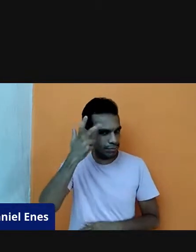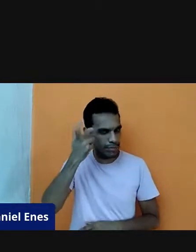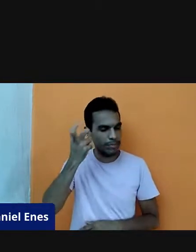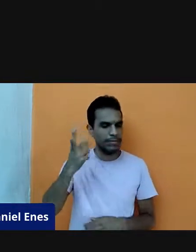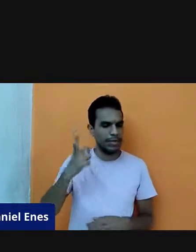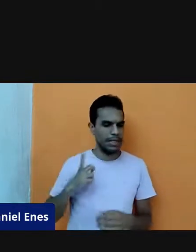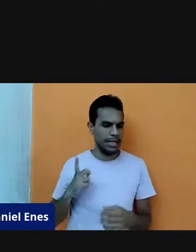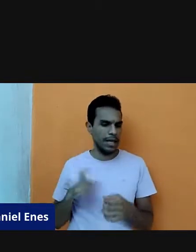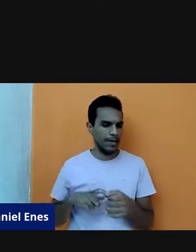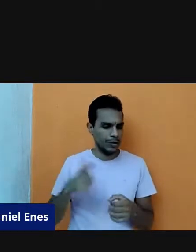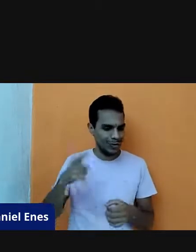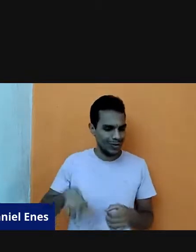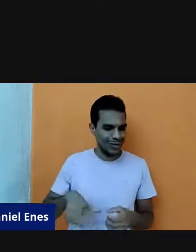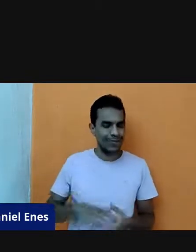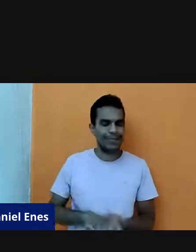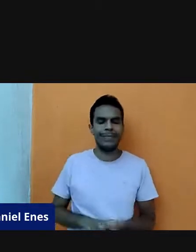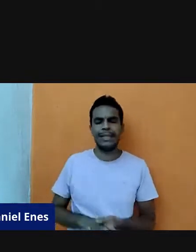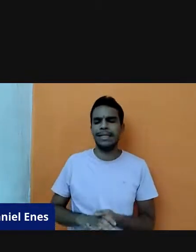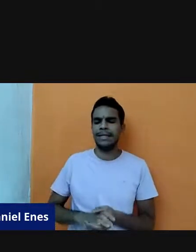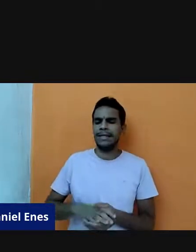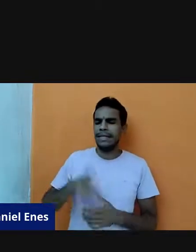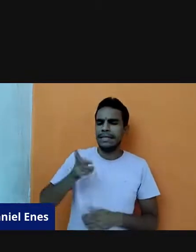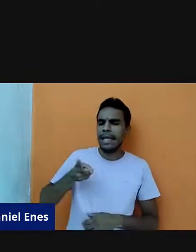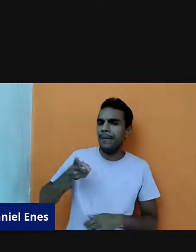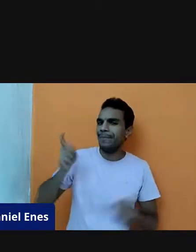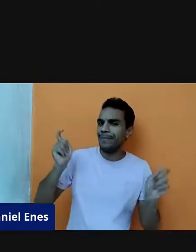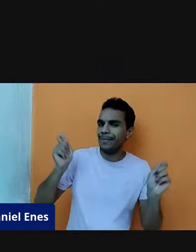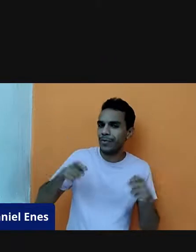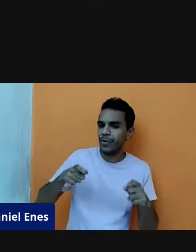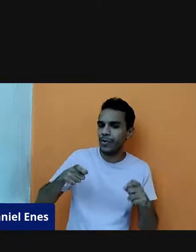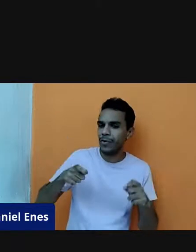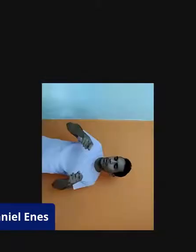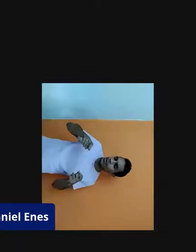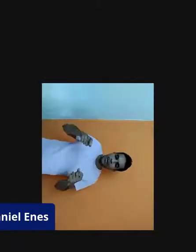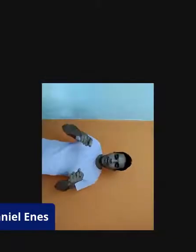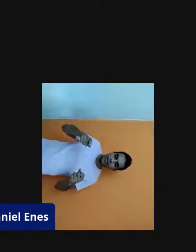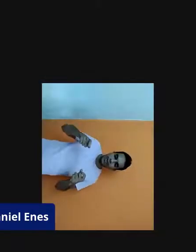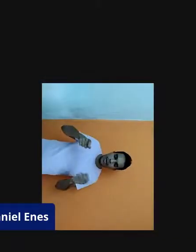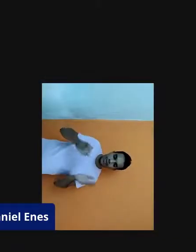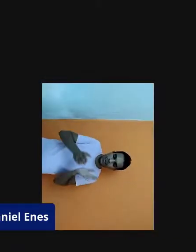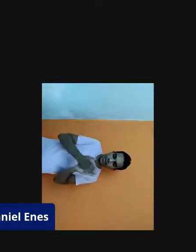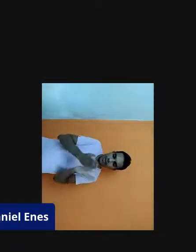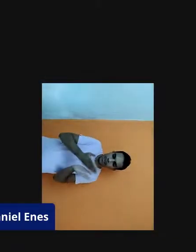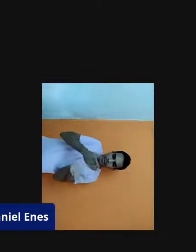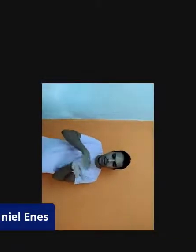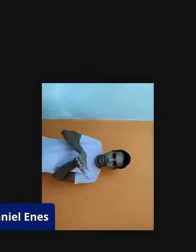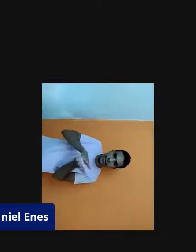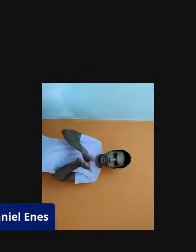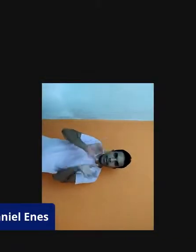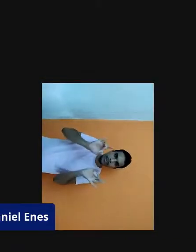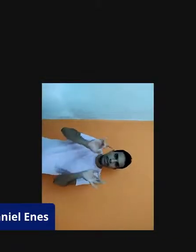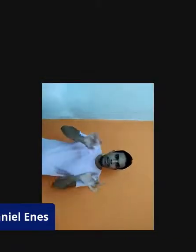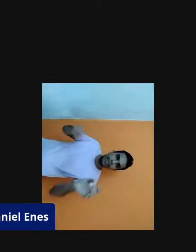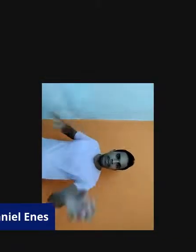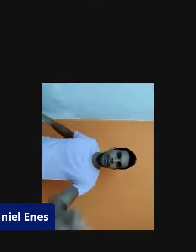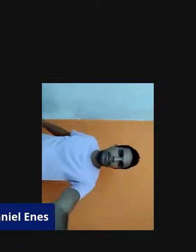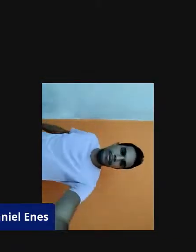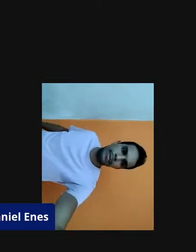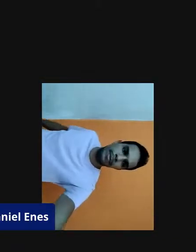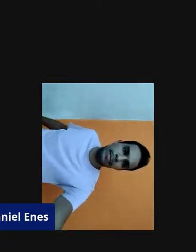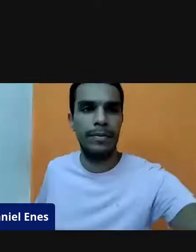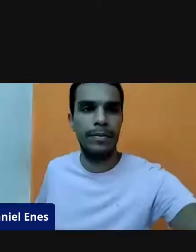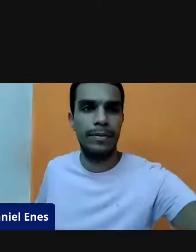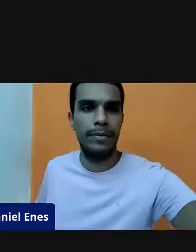Sempre que é possível, nós fazemos edições especiais. Em 2020, nas nossas